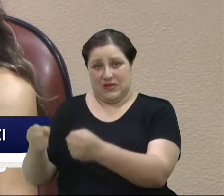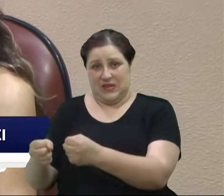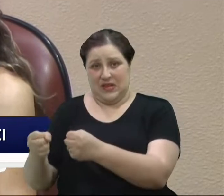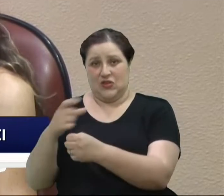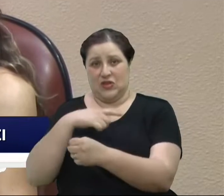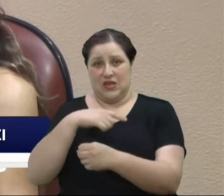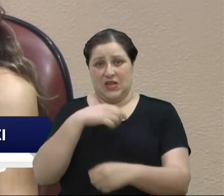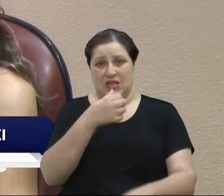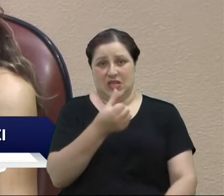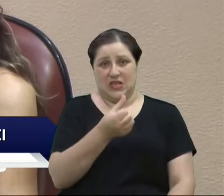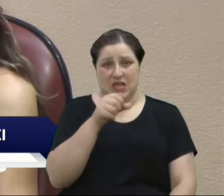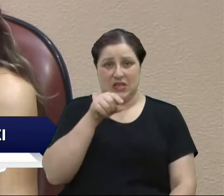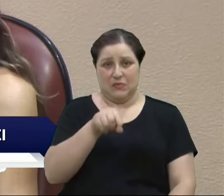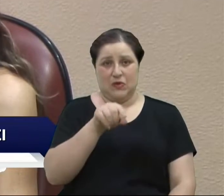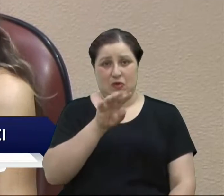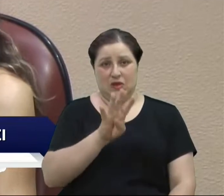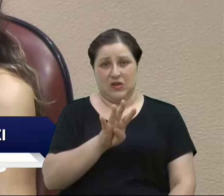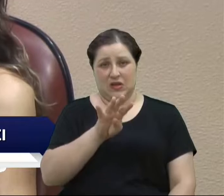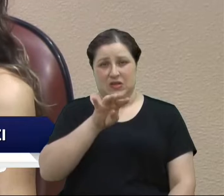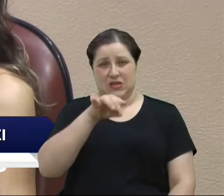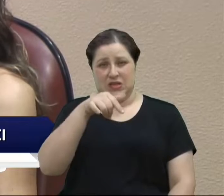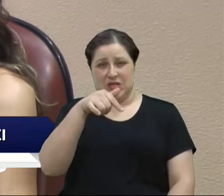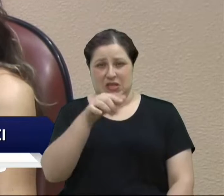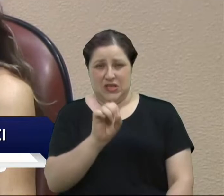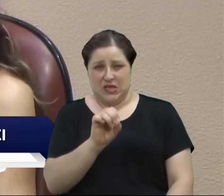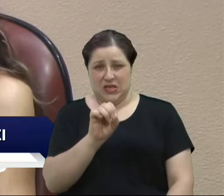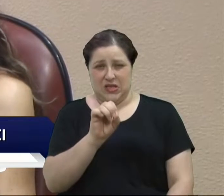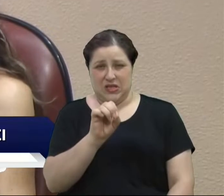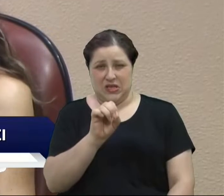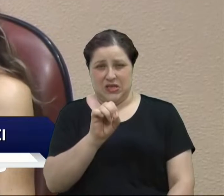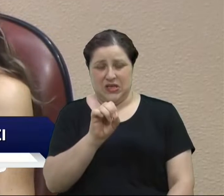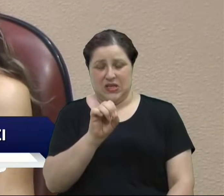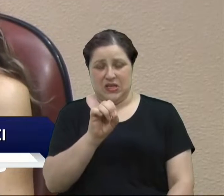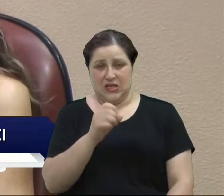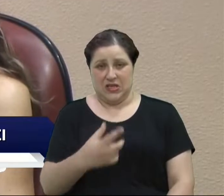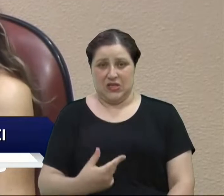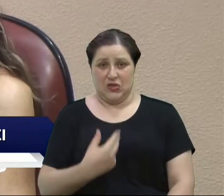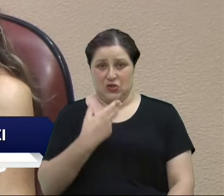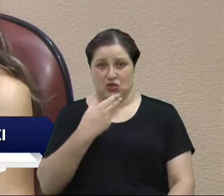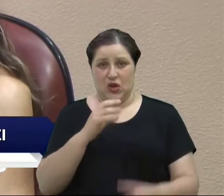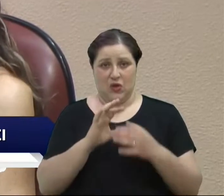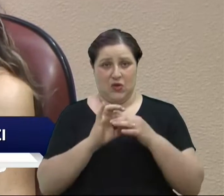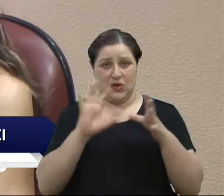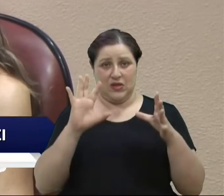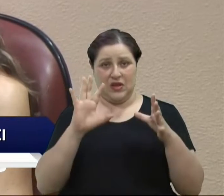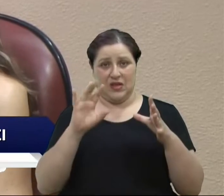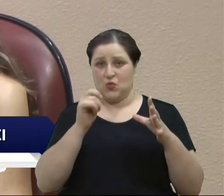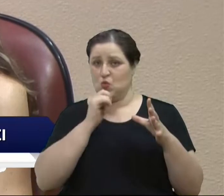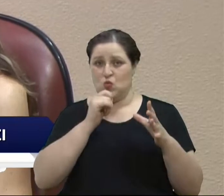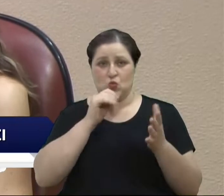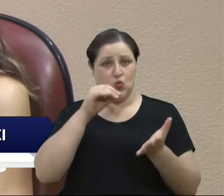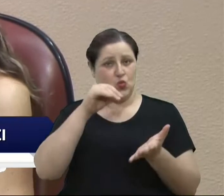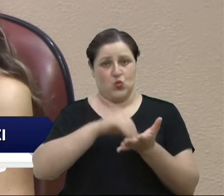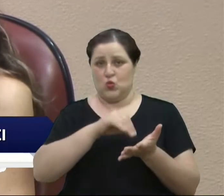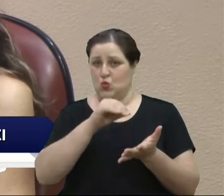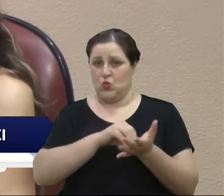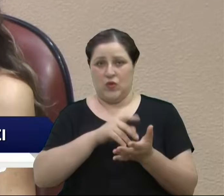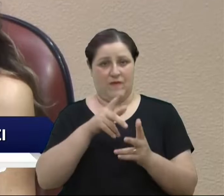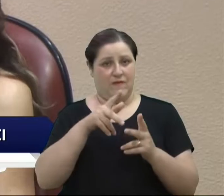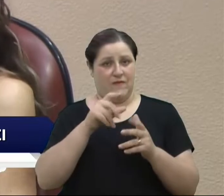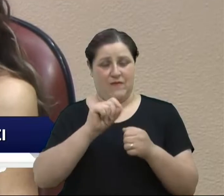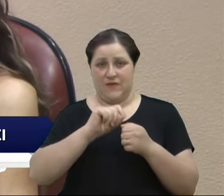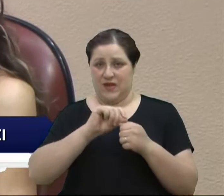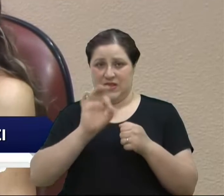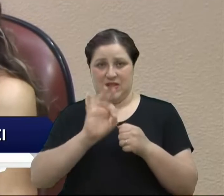6.460 cirurgias eletivas autorizadas e não realizadas. Ou seja, nós temos quase 6.500 pacientes